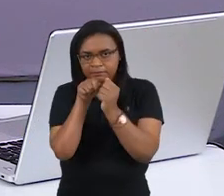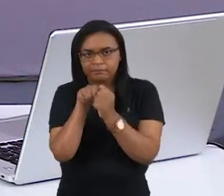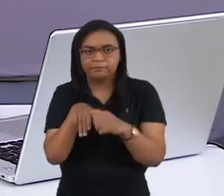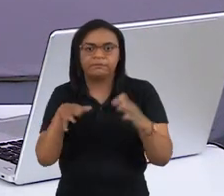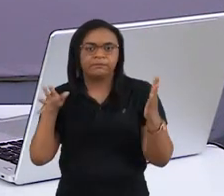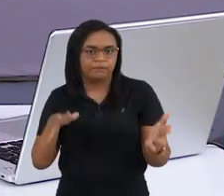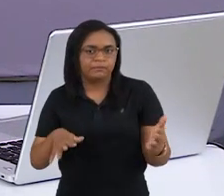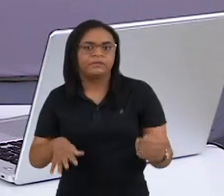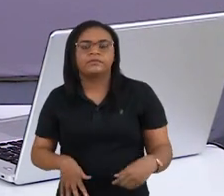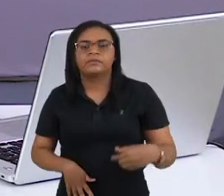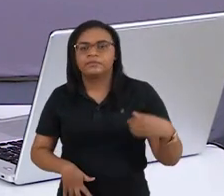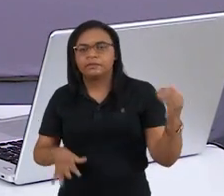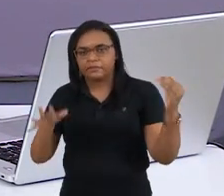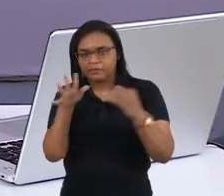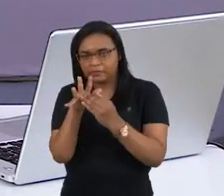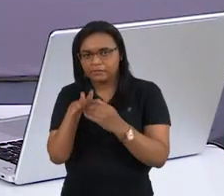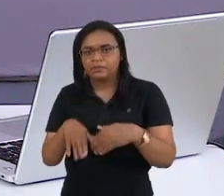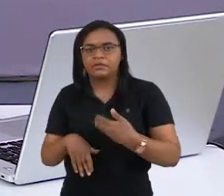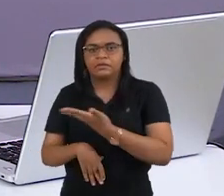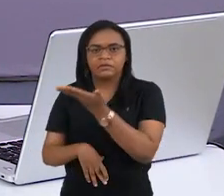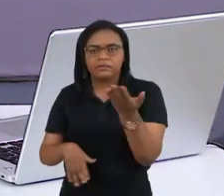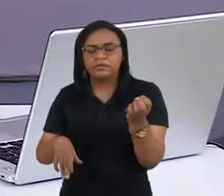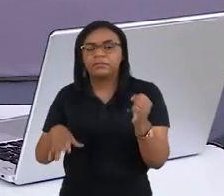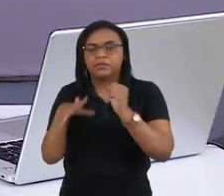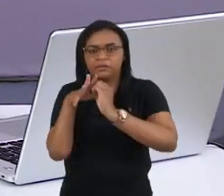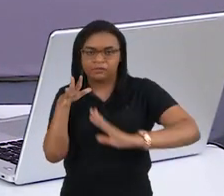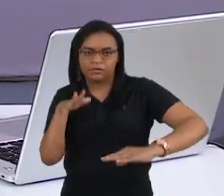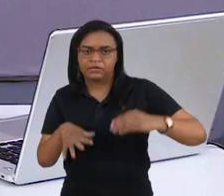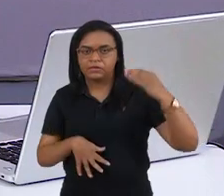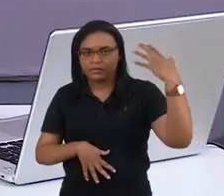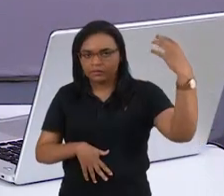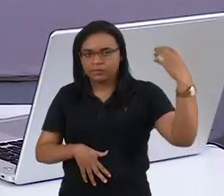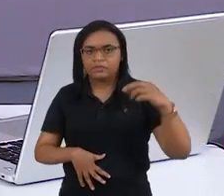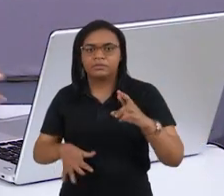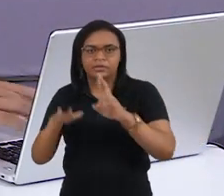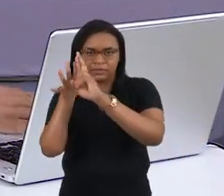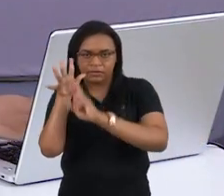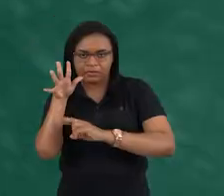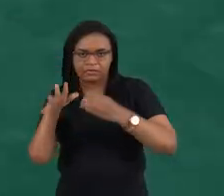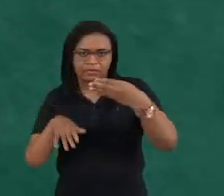E nós nos vemos na interatividade sobre regras de três. Até mais. Tchau, tchau.